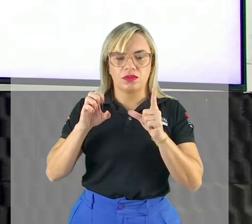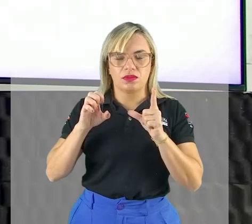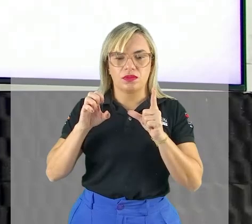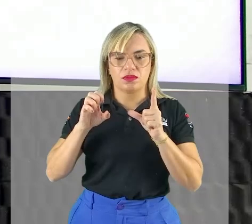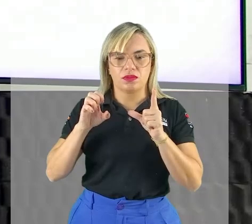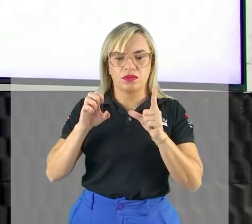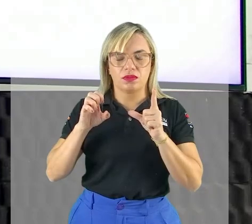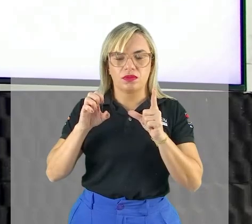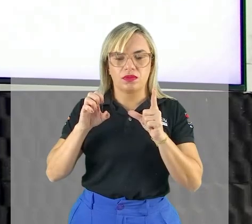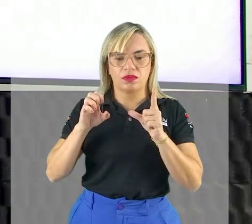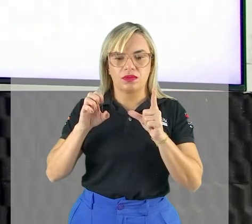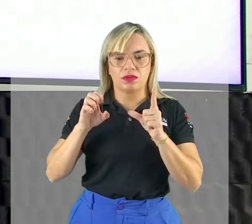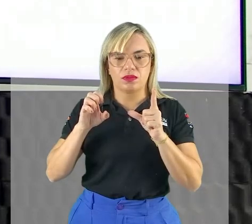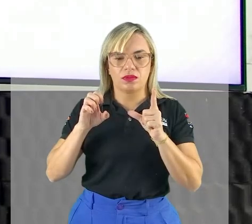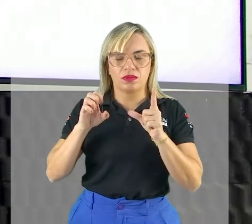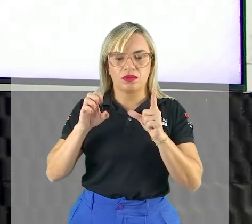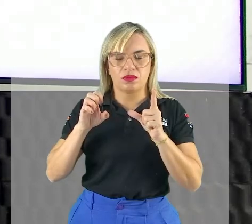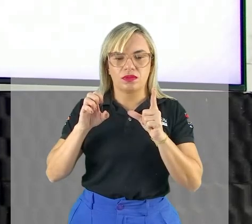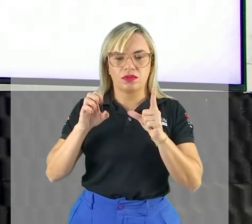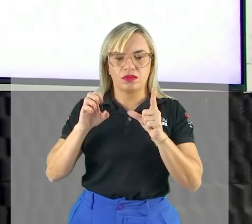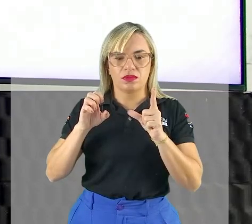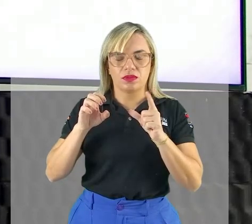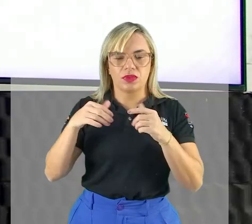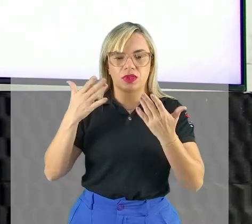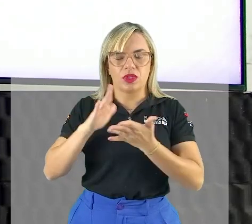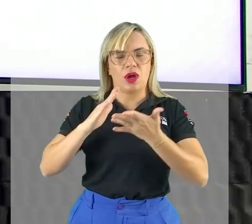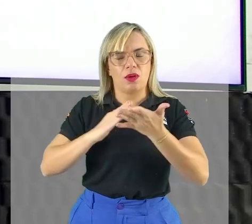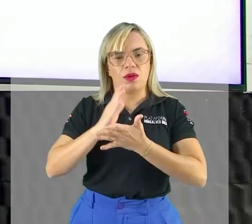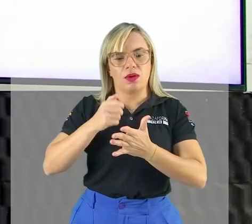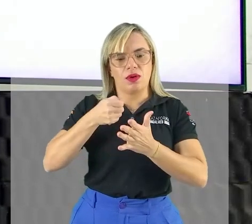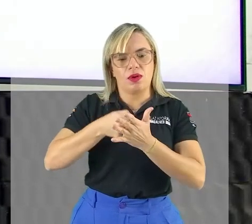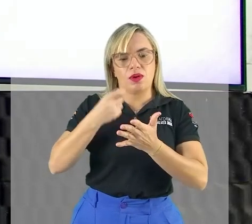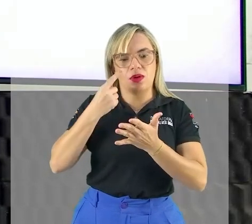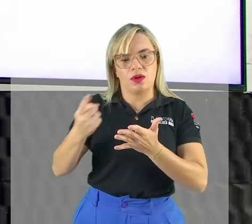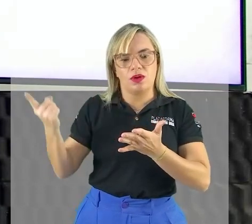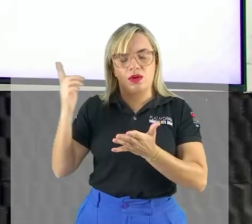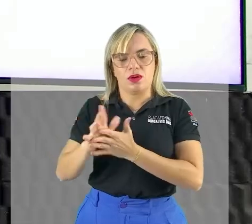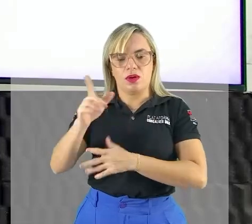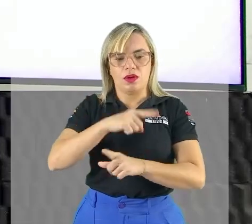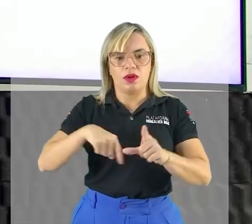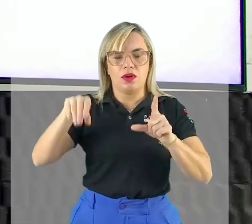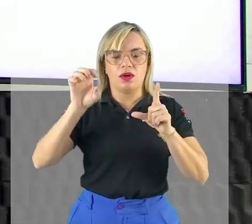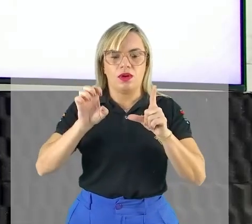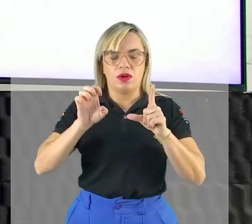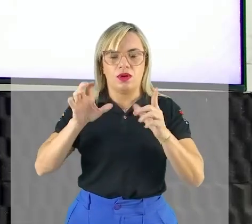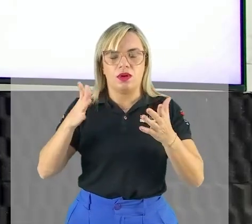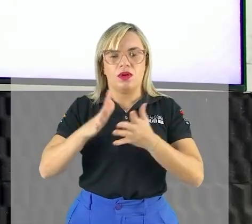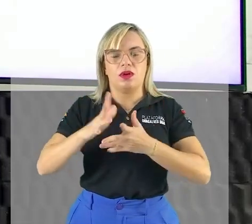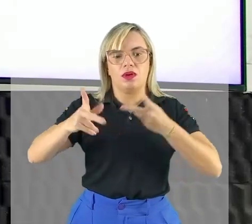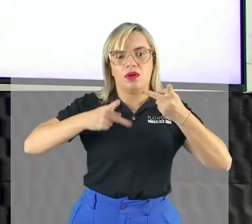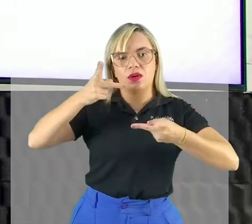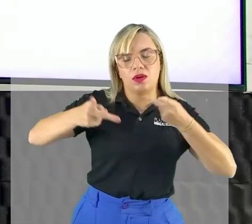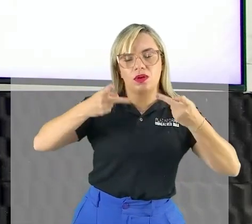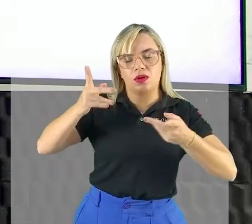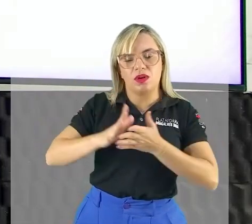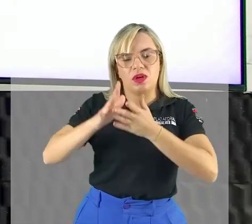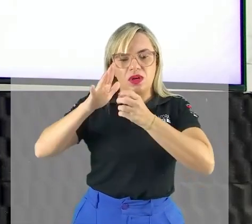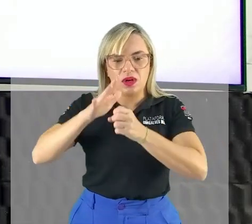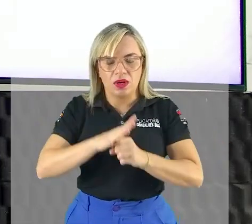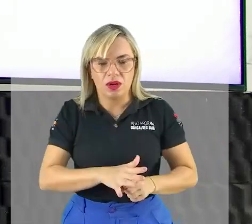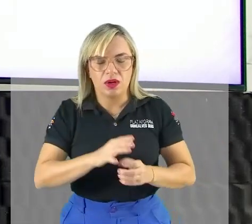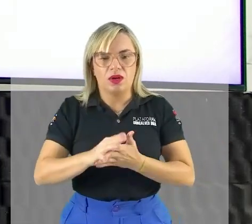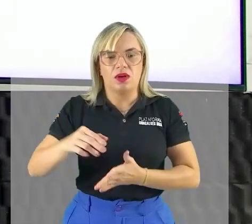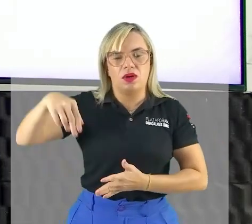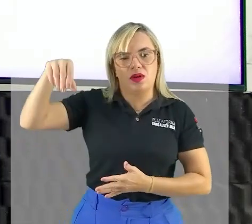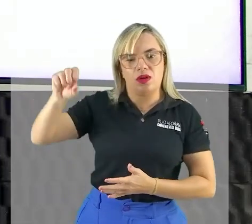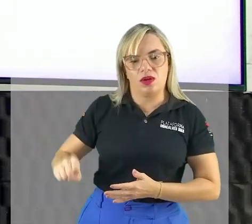união e dos estados escravocratas do sul gente então a resposta certa gente a letra e como falei essa esse tensionamento entre o